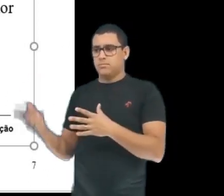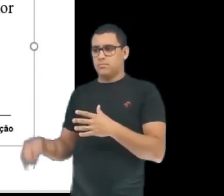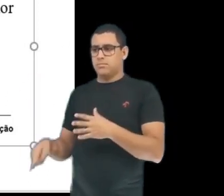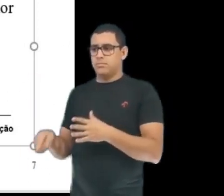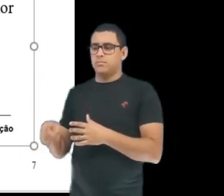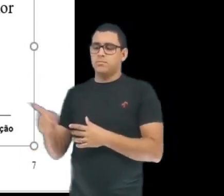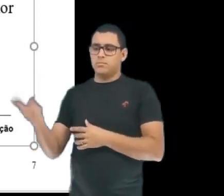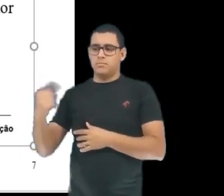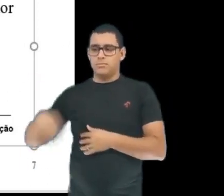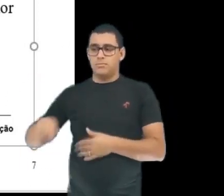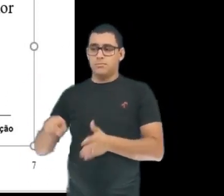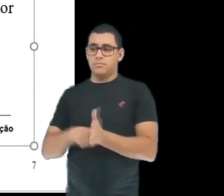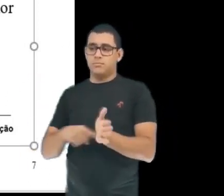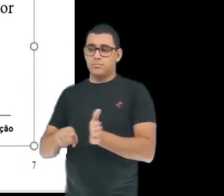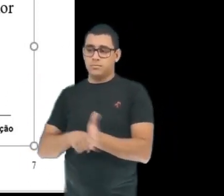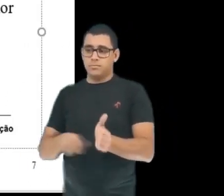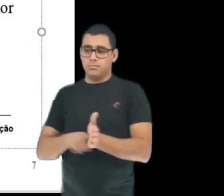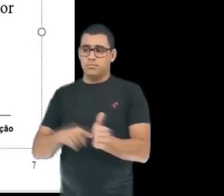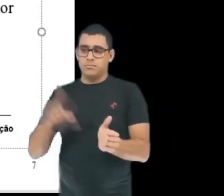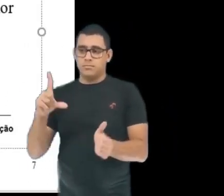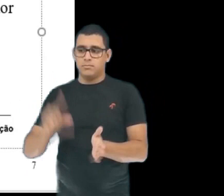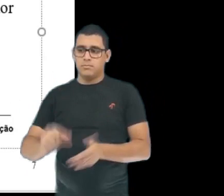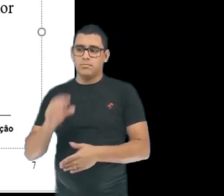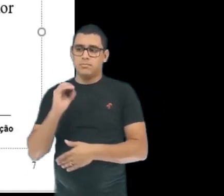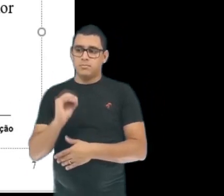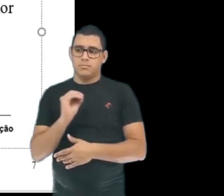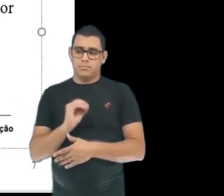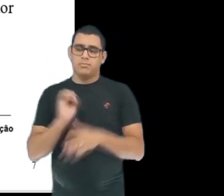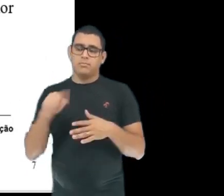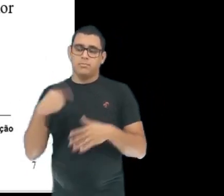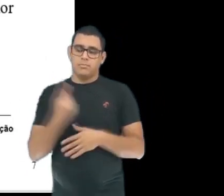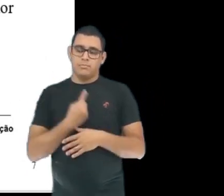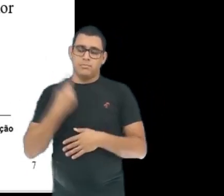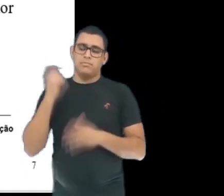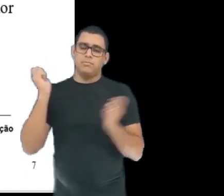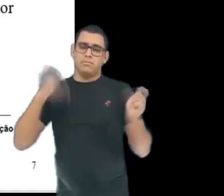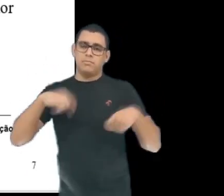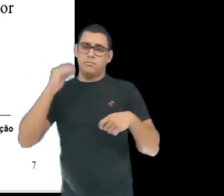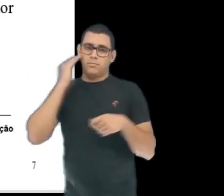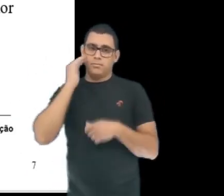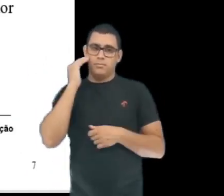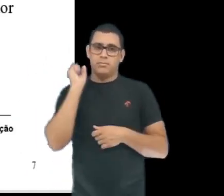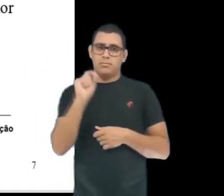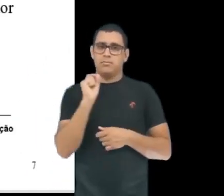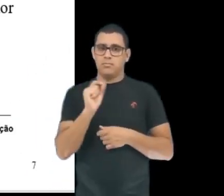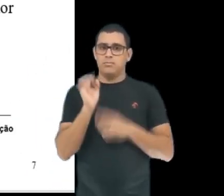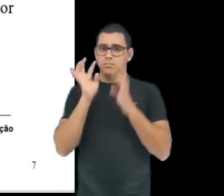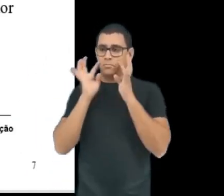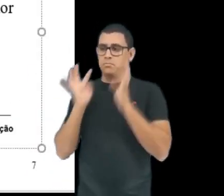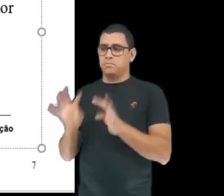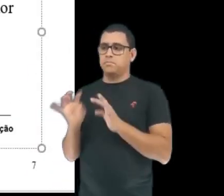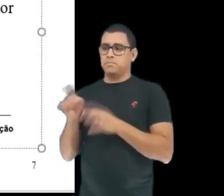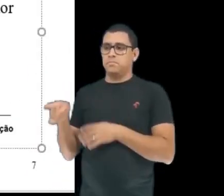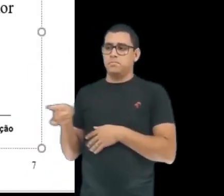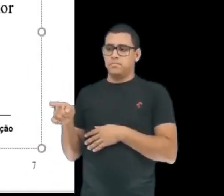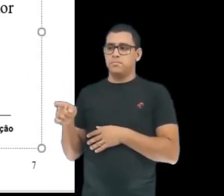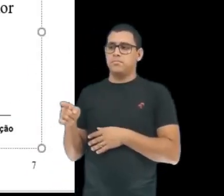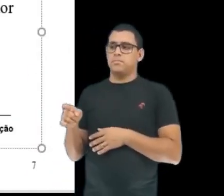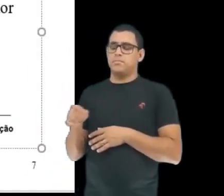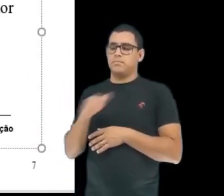que a entalpia ela foi menor do que zero, ou seja, ela foi negativa. O que a gente pode dizer é que, ao observar o